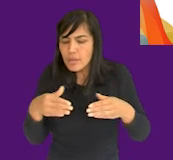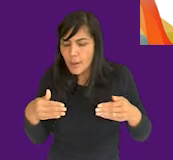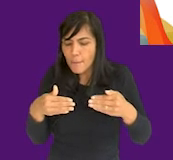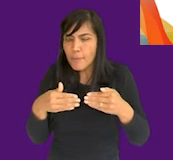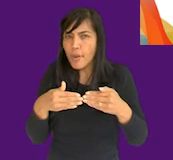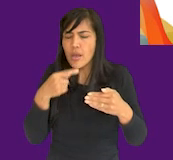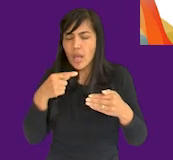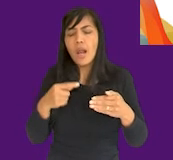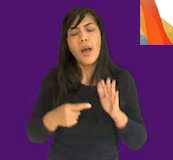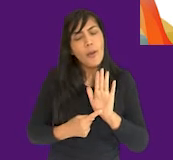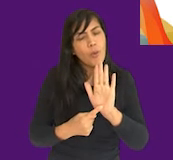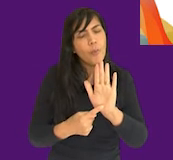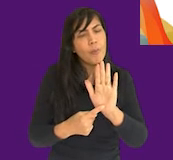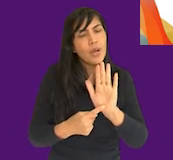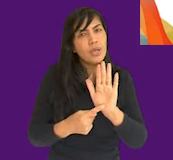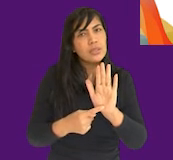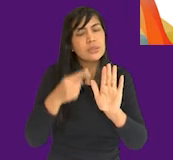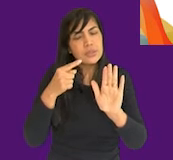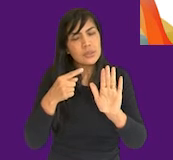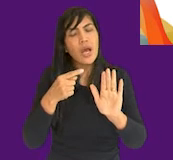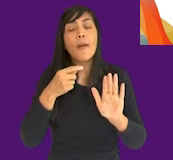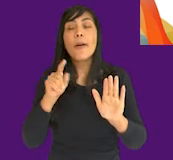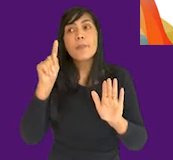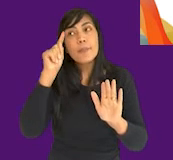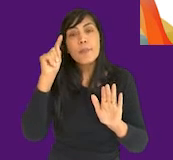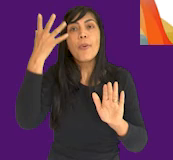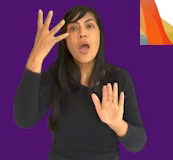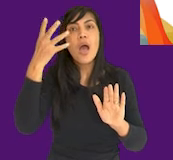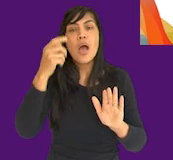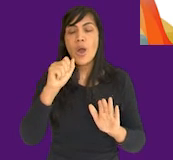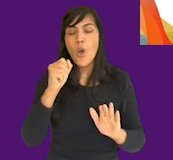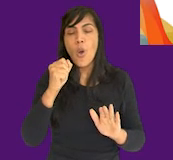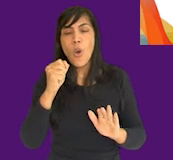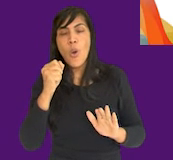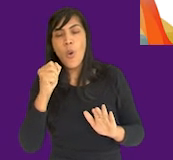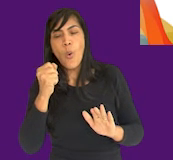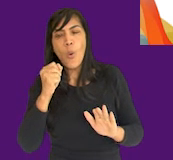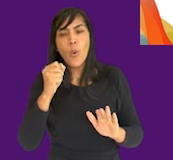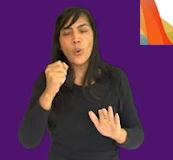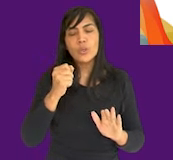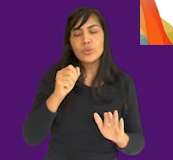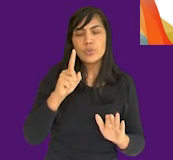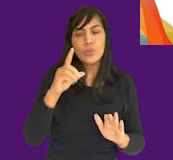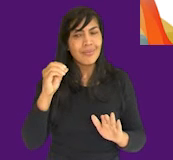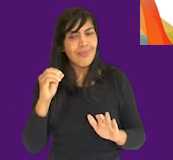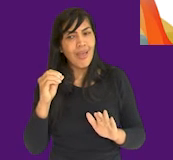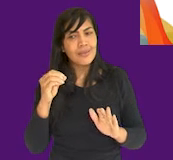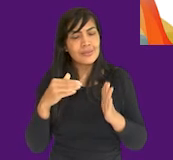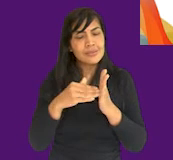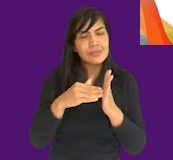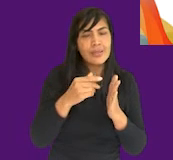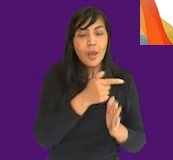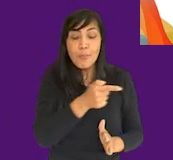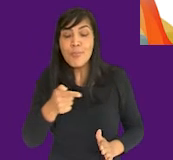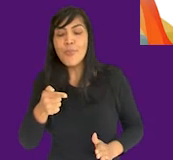começa com a definição muito clara com relação ao problema em entre 8 a 10 semanas você vai receber a solução